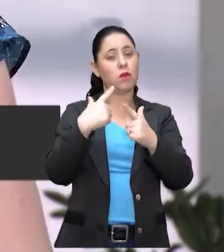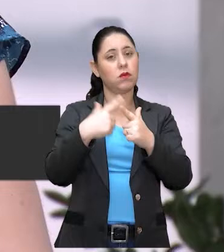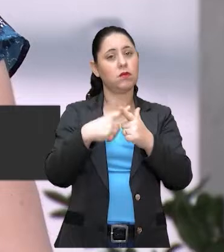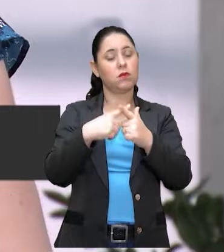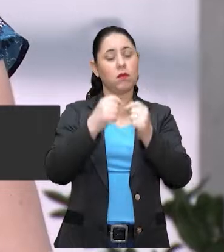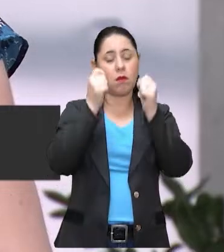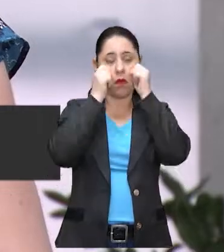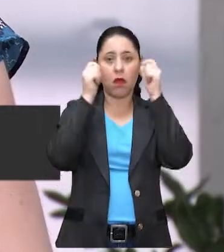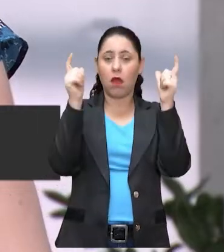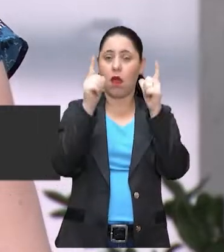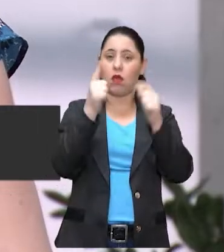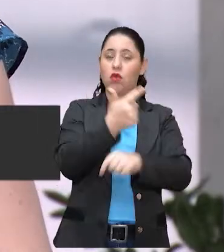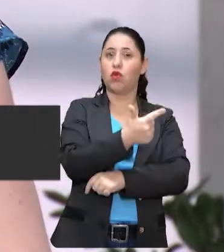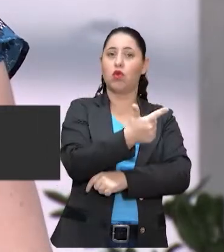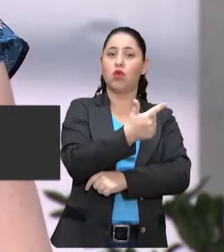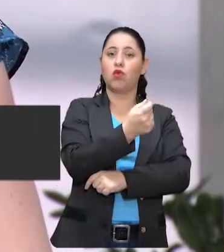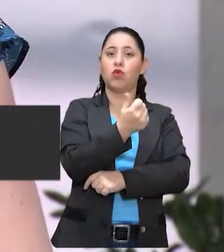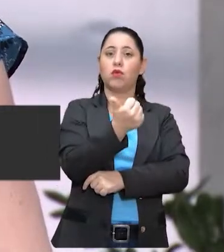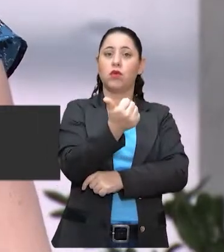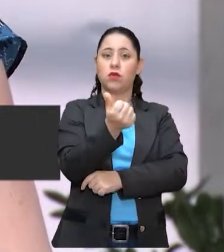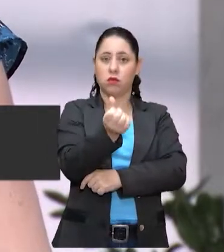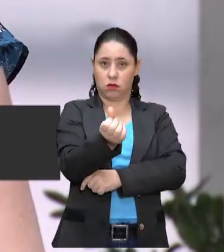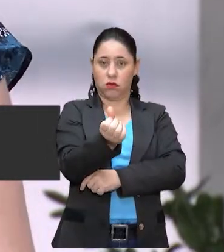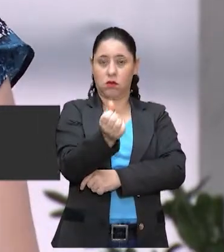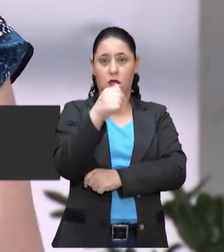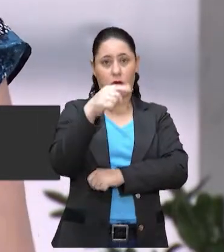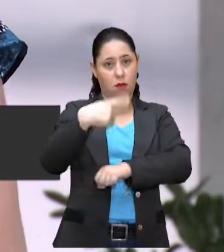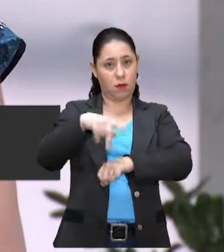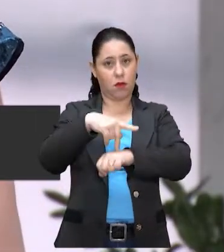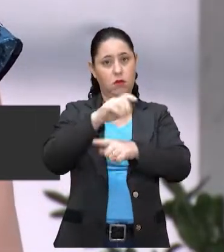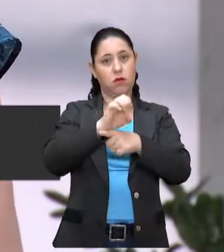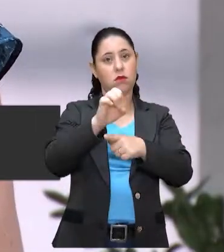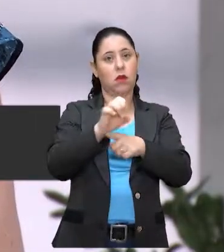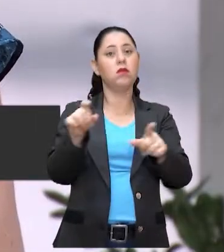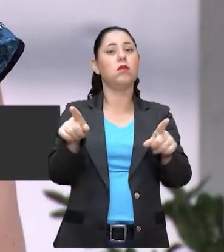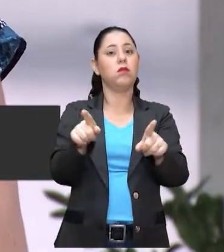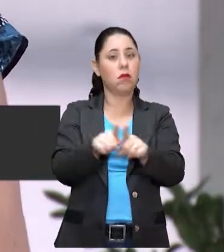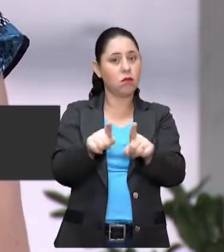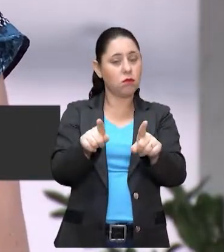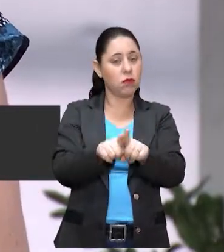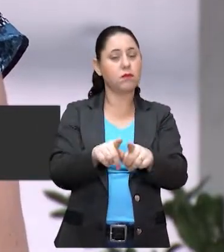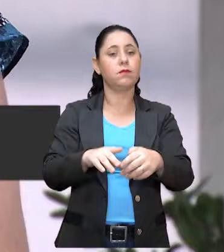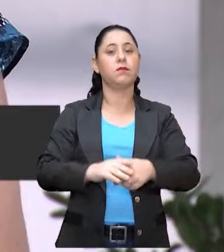isso especialmente desde 2016 para cá no nosso país e também no nosso estado.